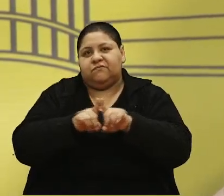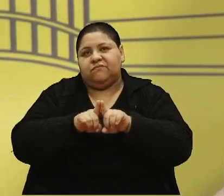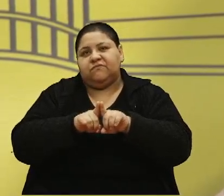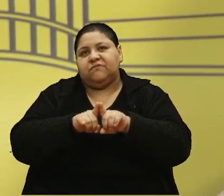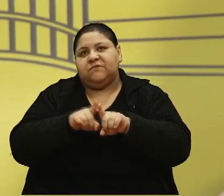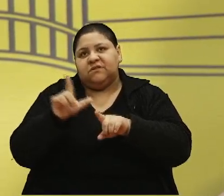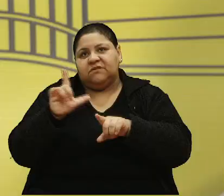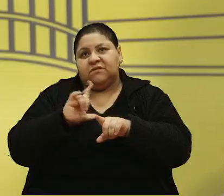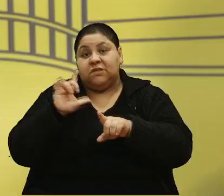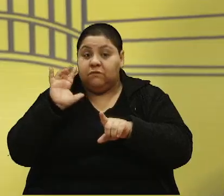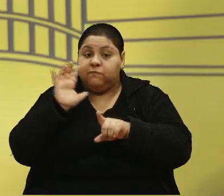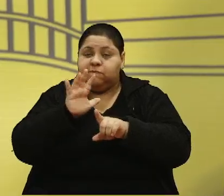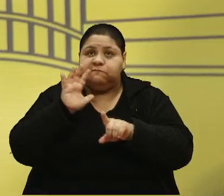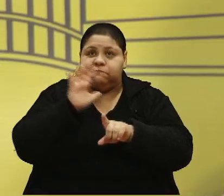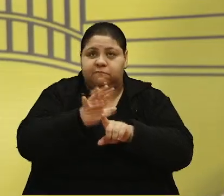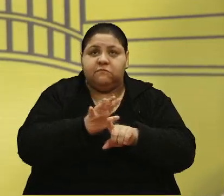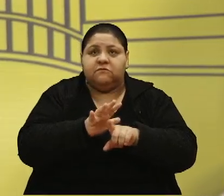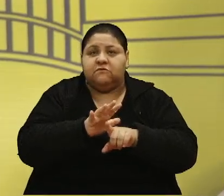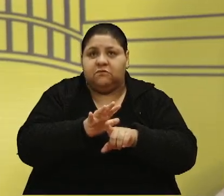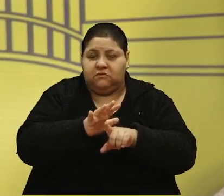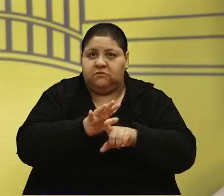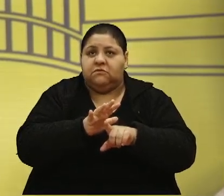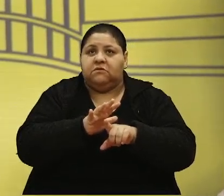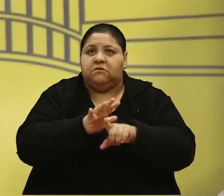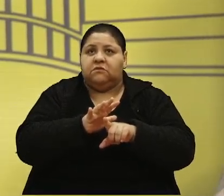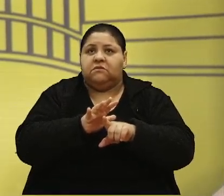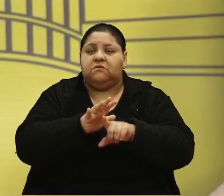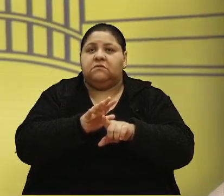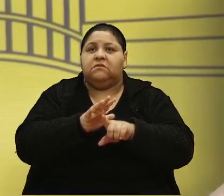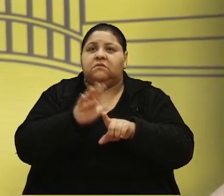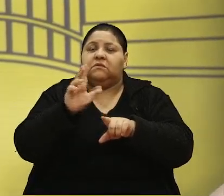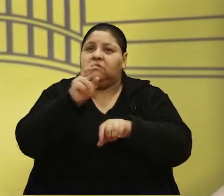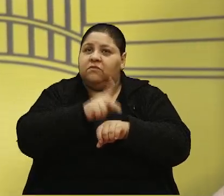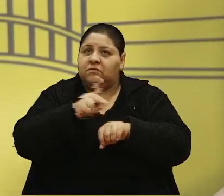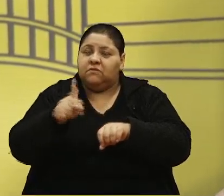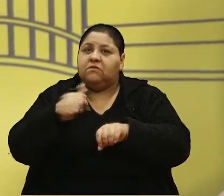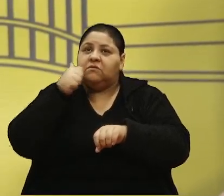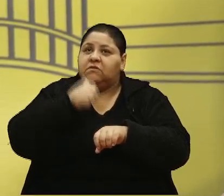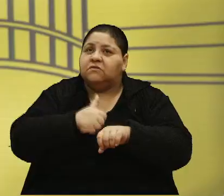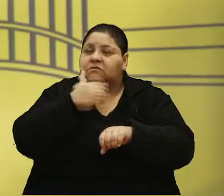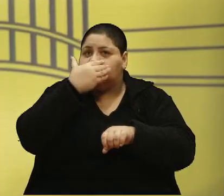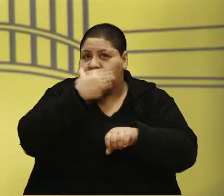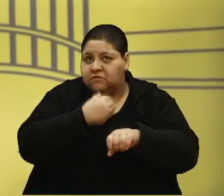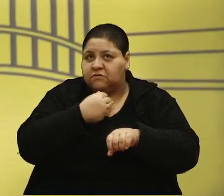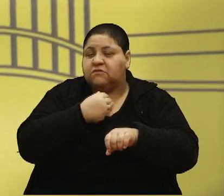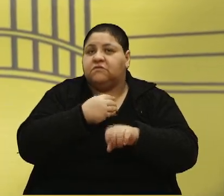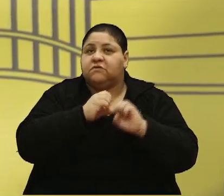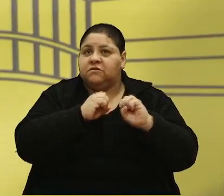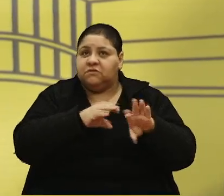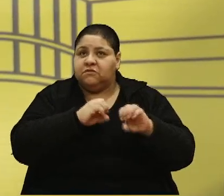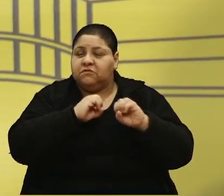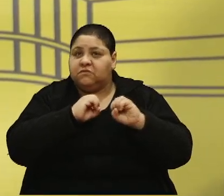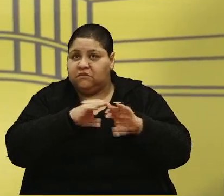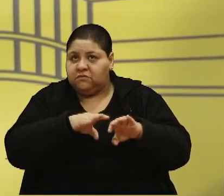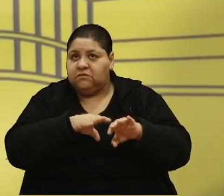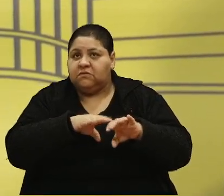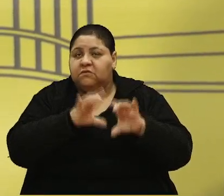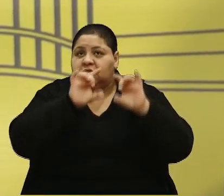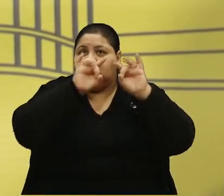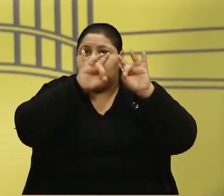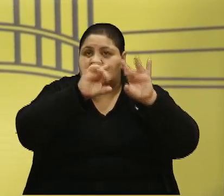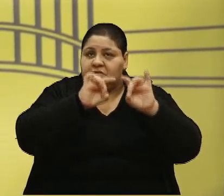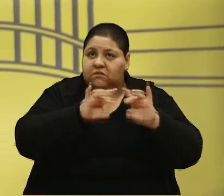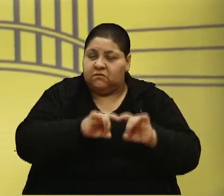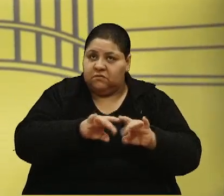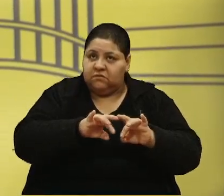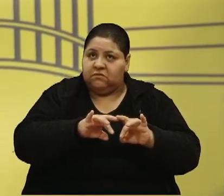tendo uma pressão muito grande sobre as professoras, os professores, os profissionais de educação, especialmente a